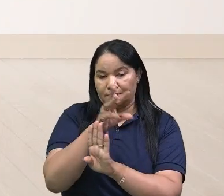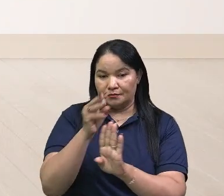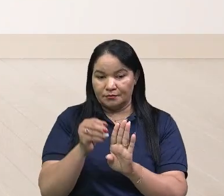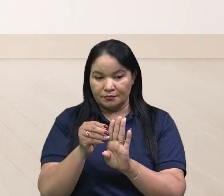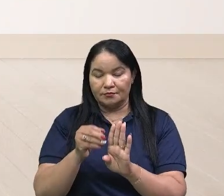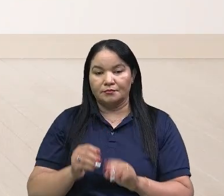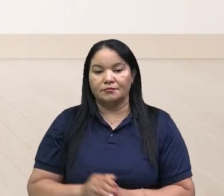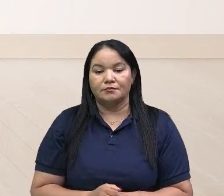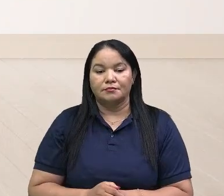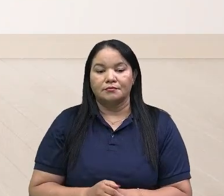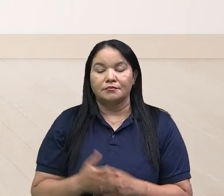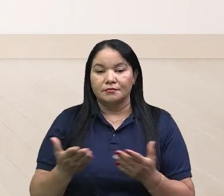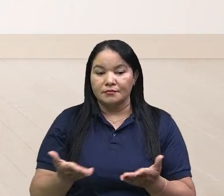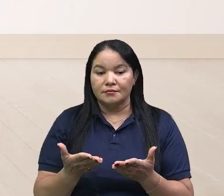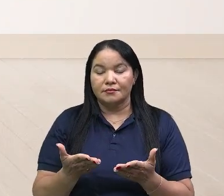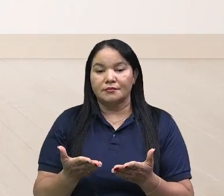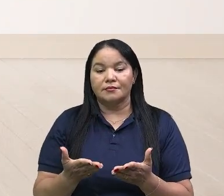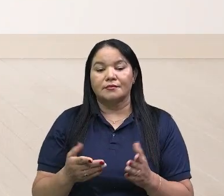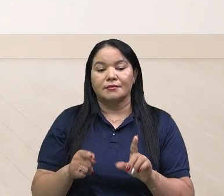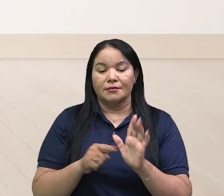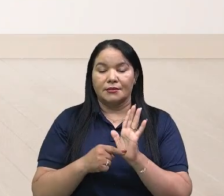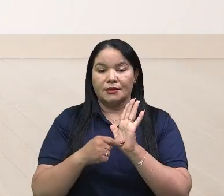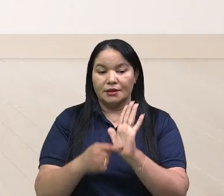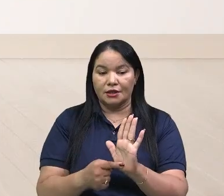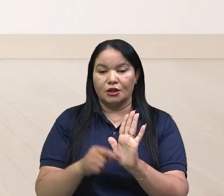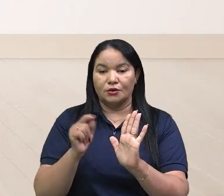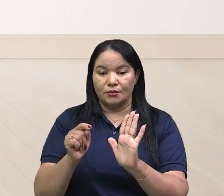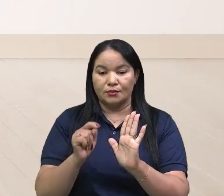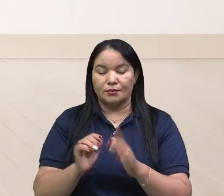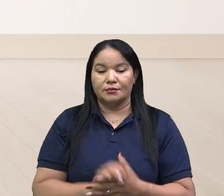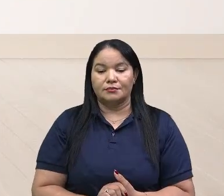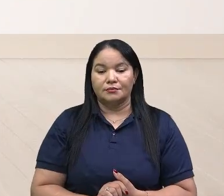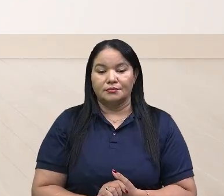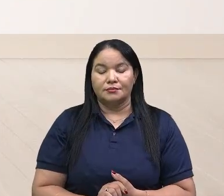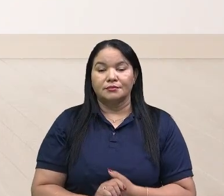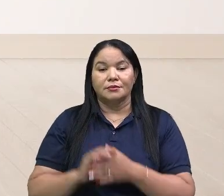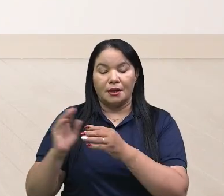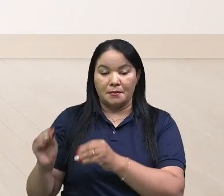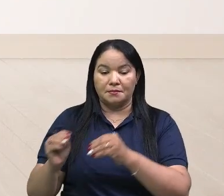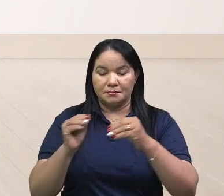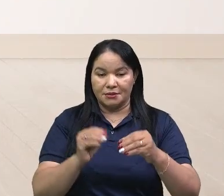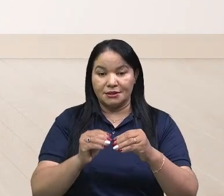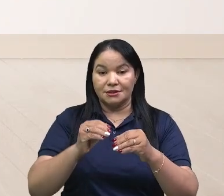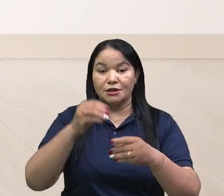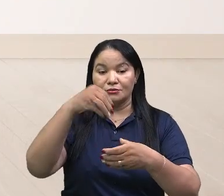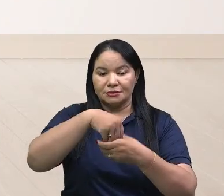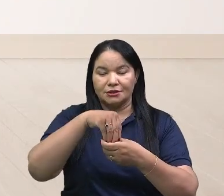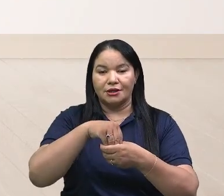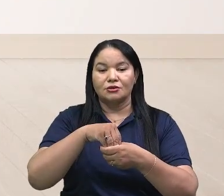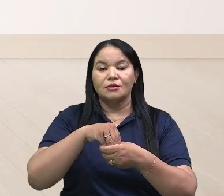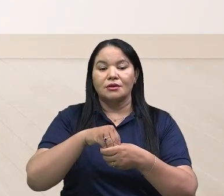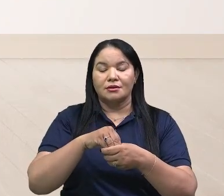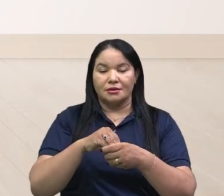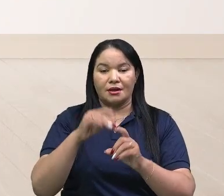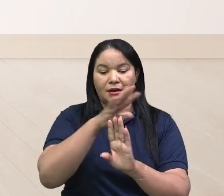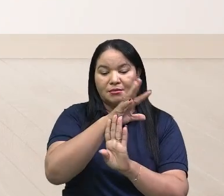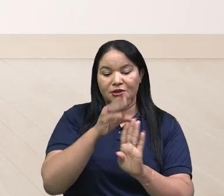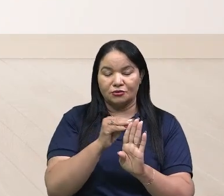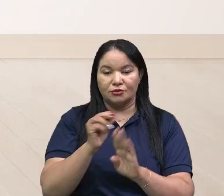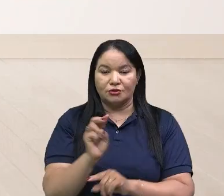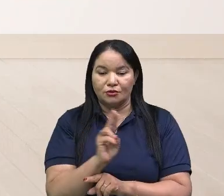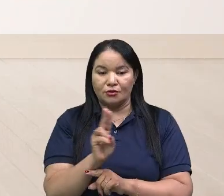Amazônia. E é aí que surge o quê? Chamado a migração aí dentro da Amazônia, né, que é na Pan-Amazônia.